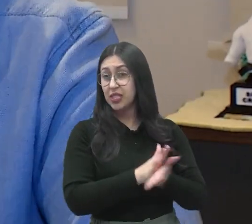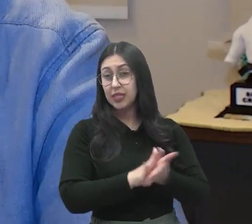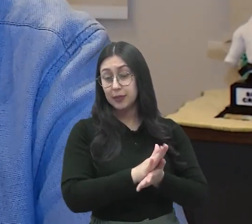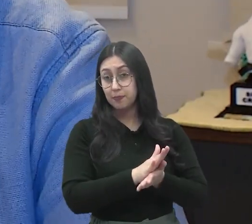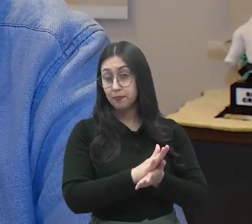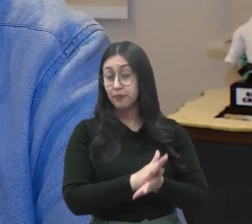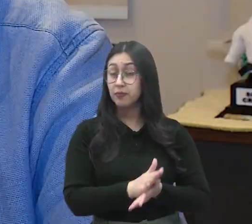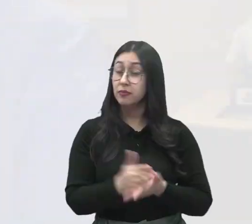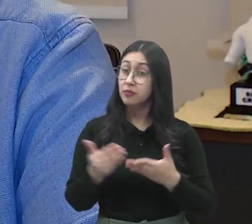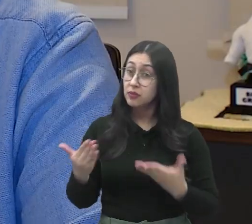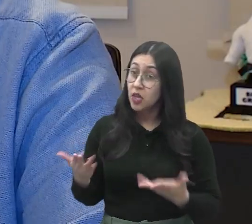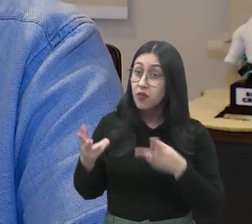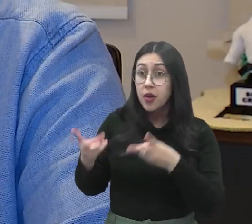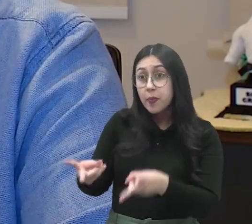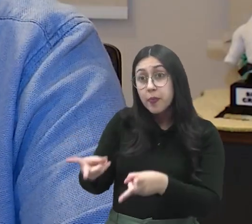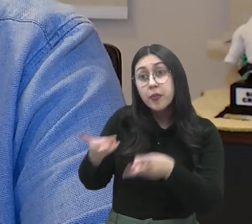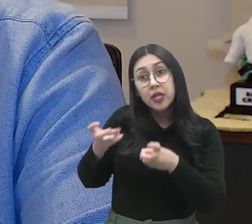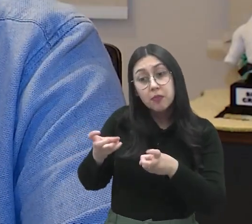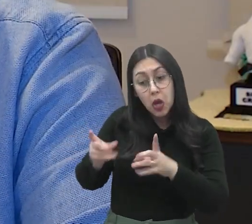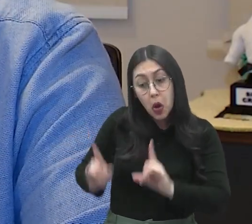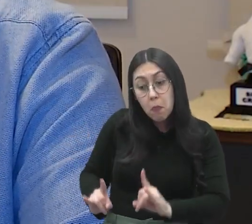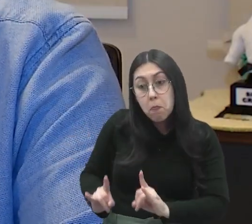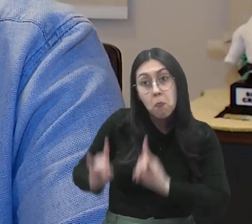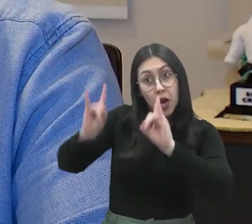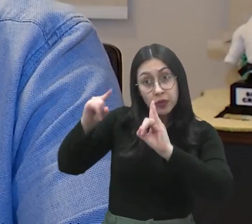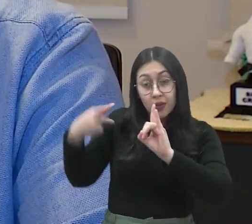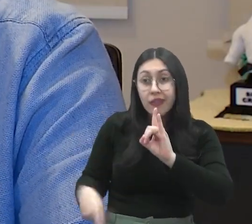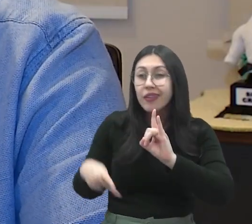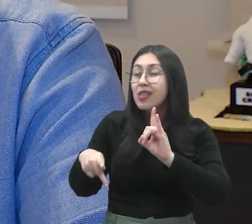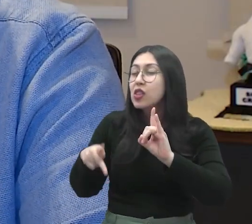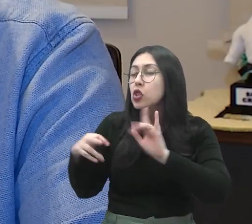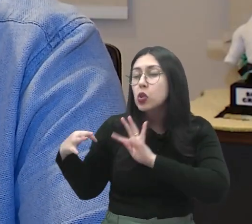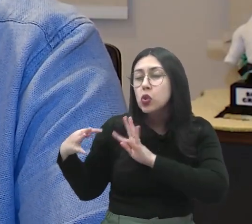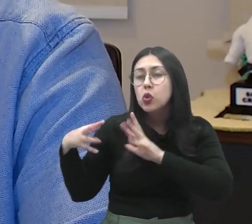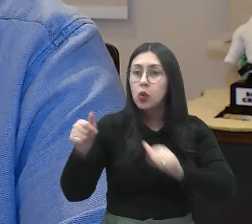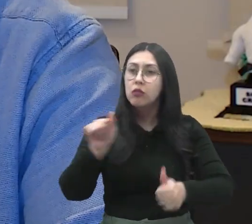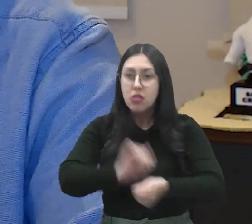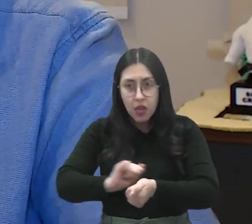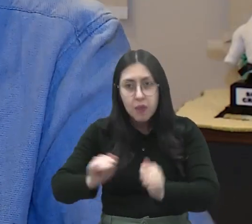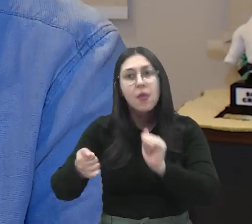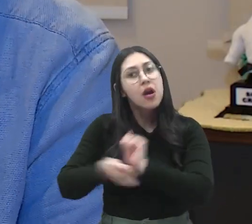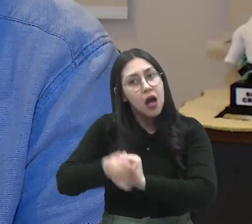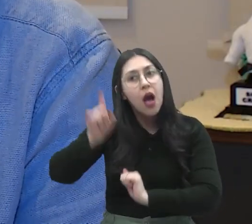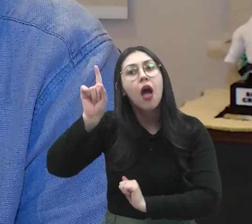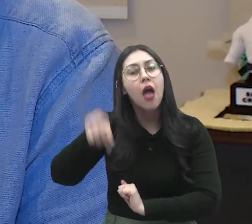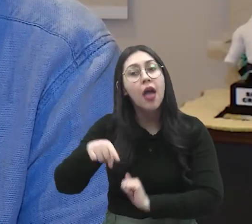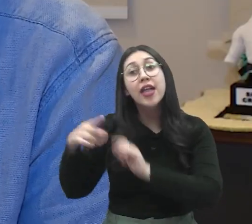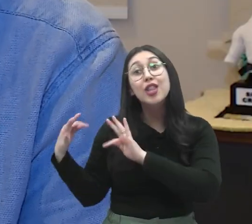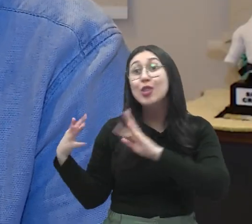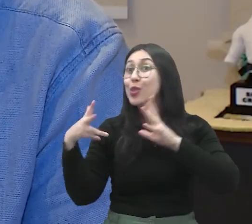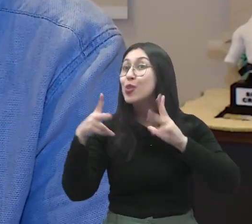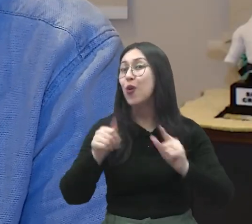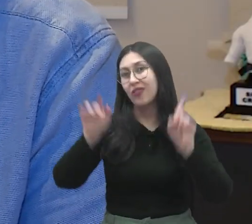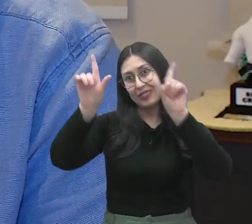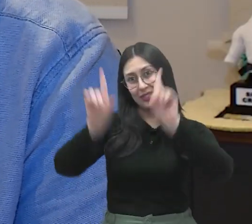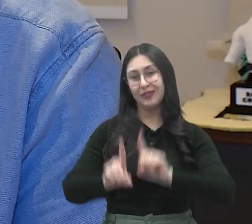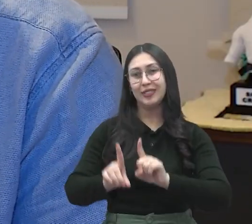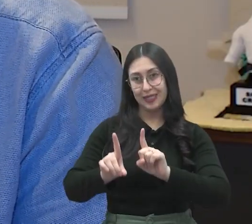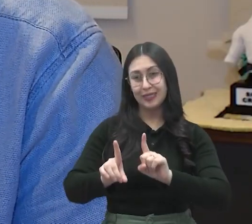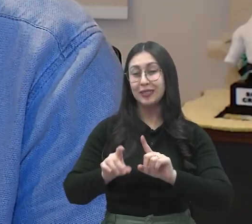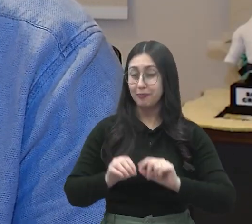tipo de dificuldade? Você vai verificar que o nosso prédio é inteirinho adaptado para todas